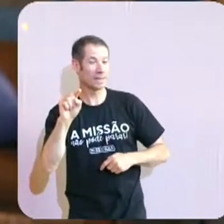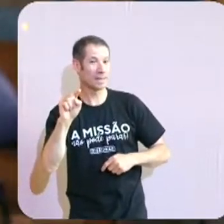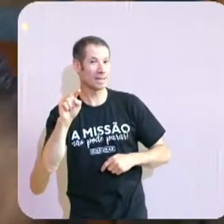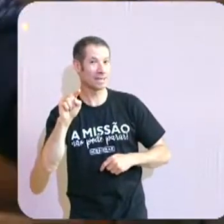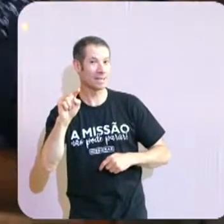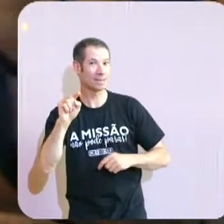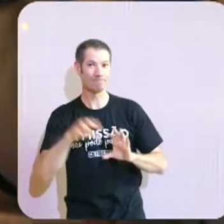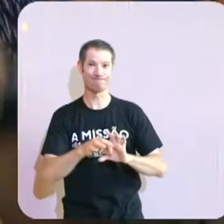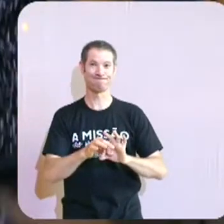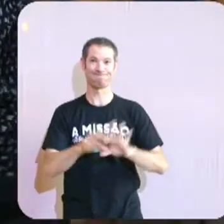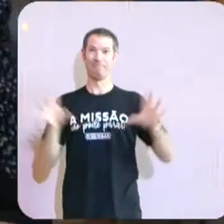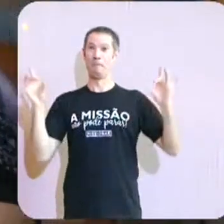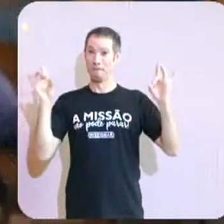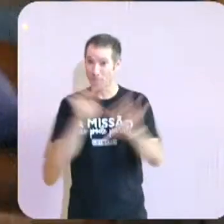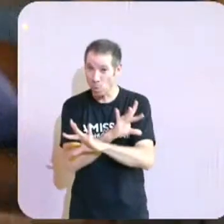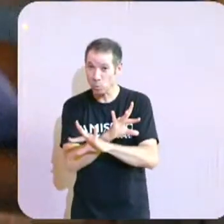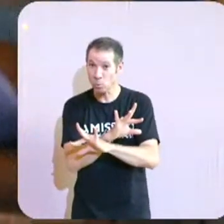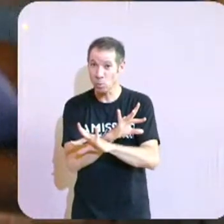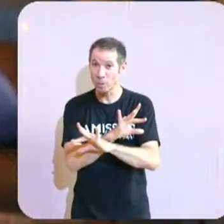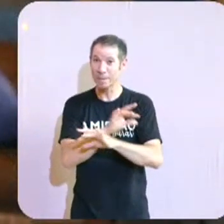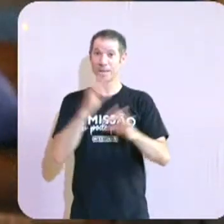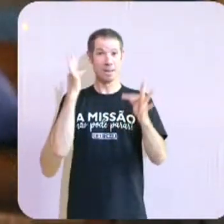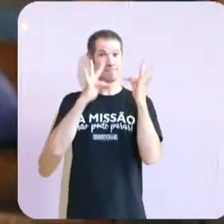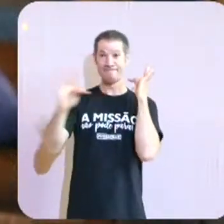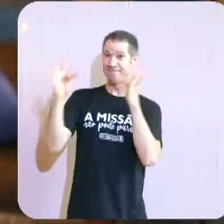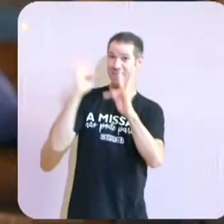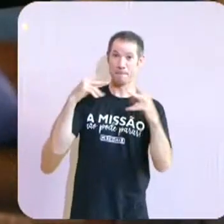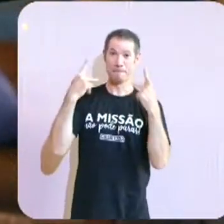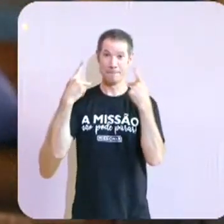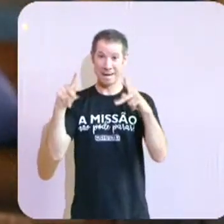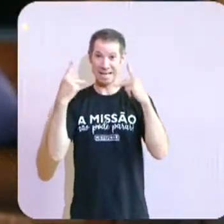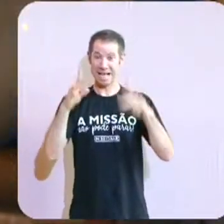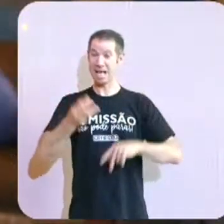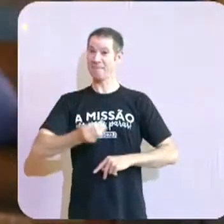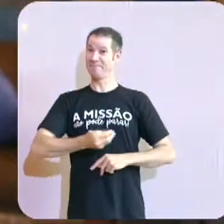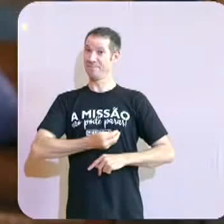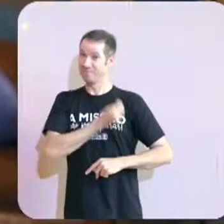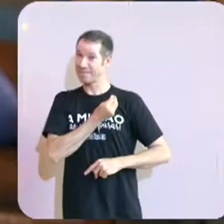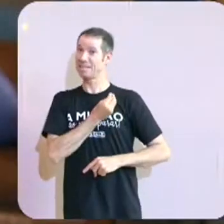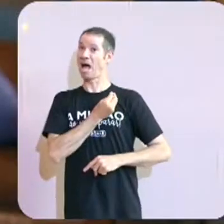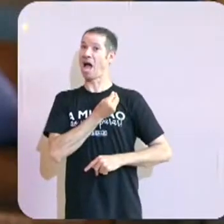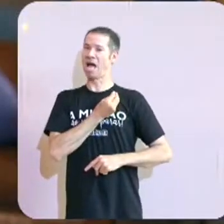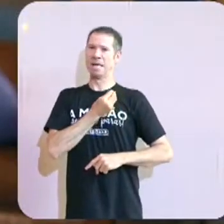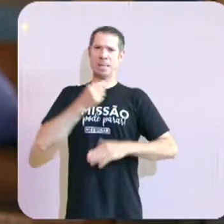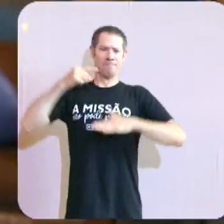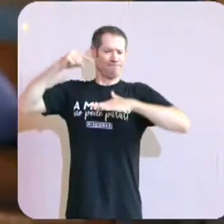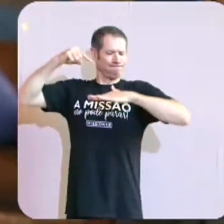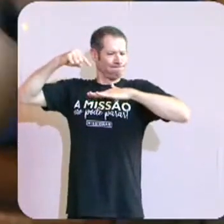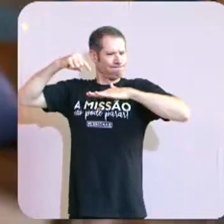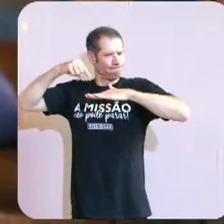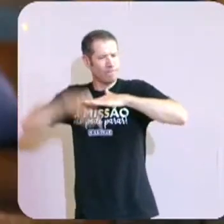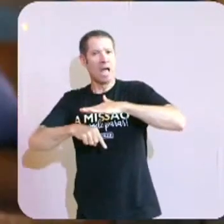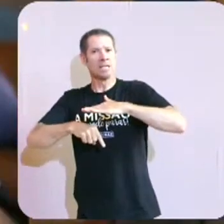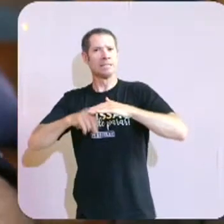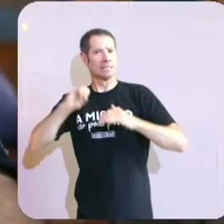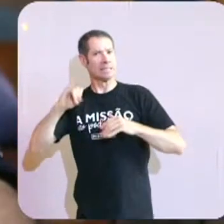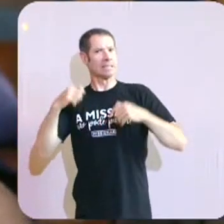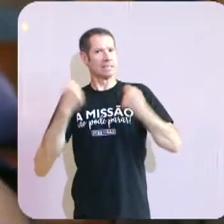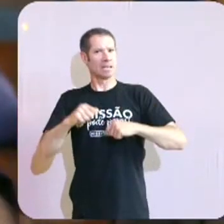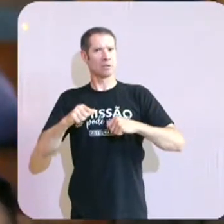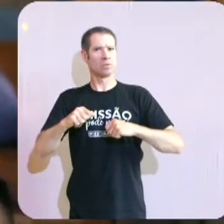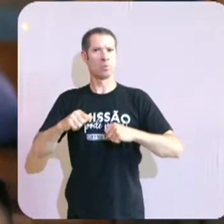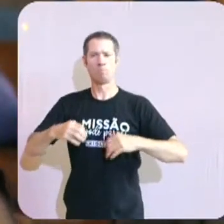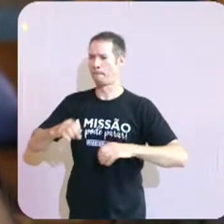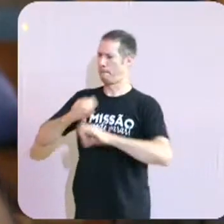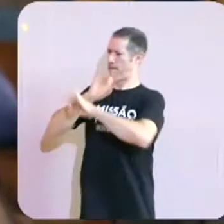estamos dispostos a pregar e testemunhar, mas dando um testemunho de vida tão intenso que, se for necessário, a gente está